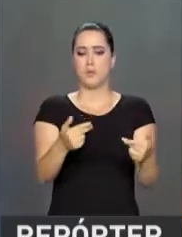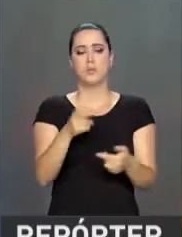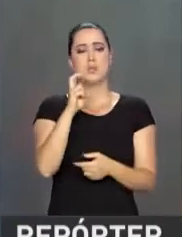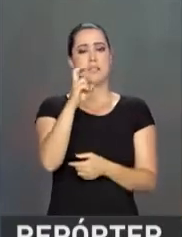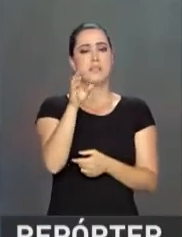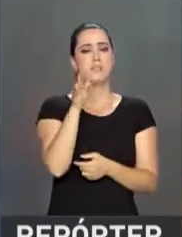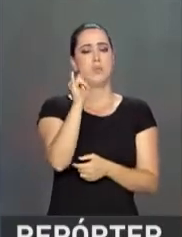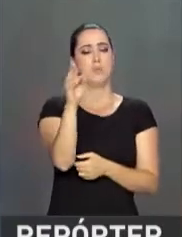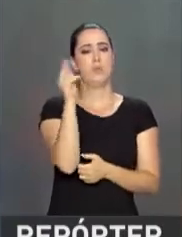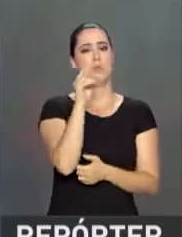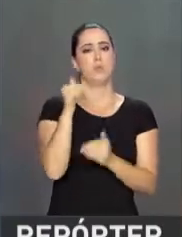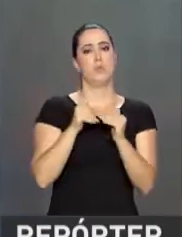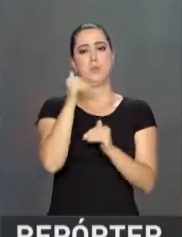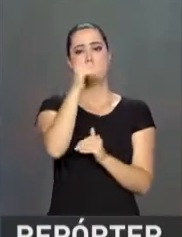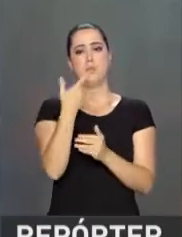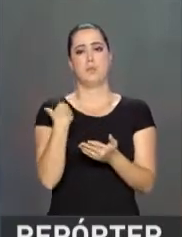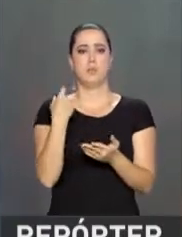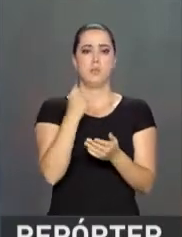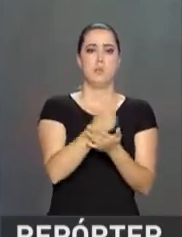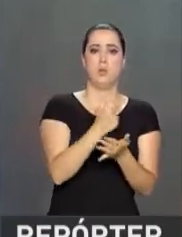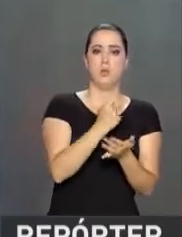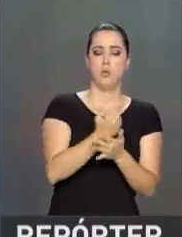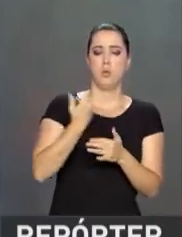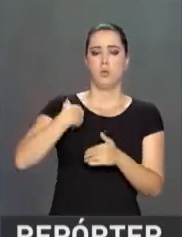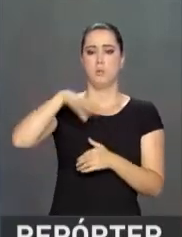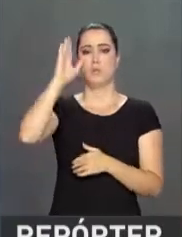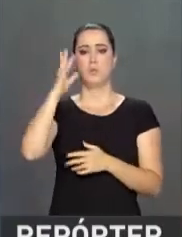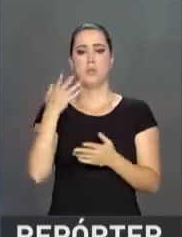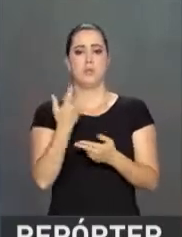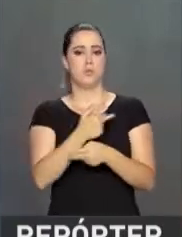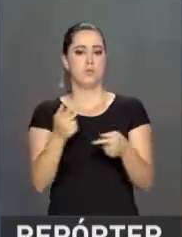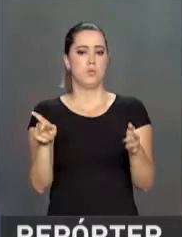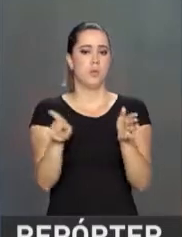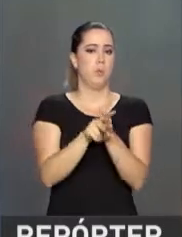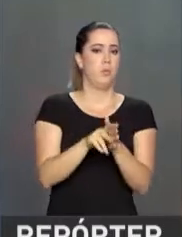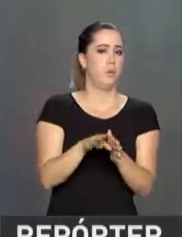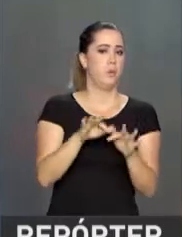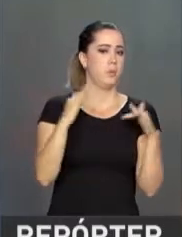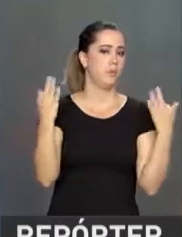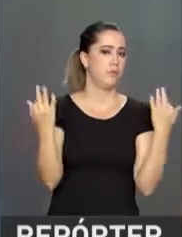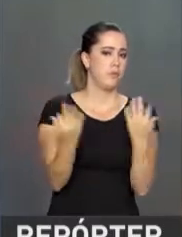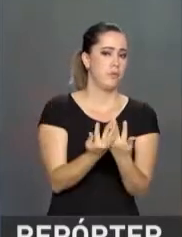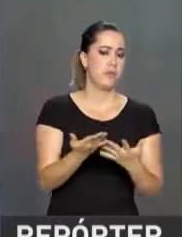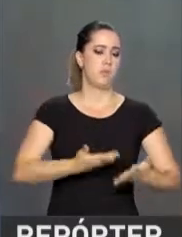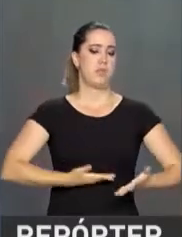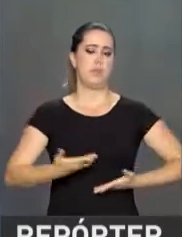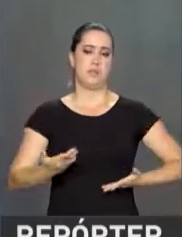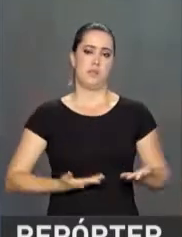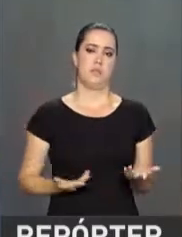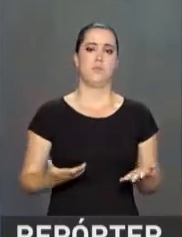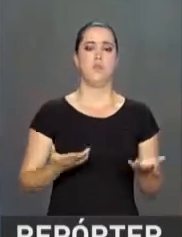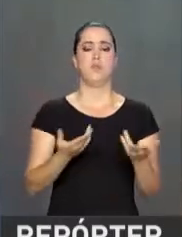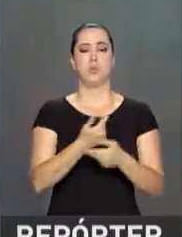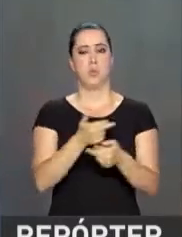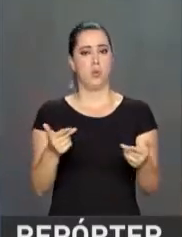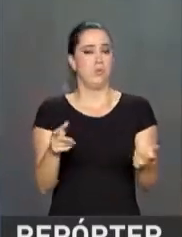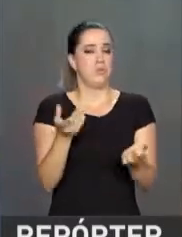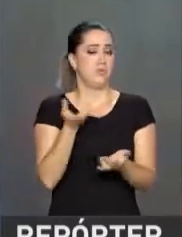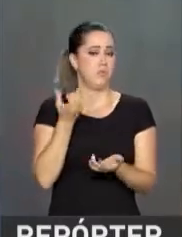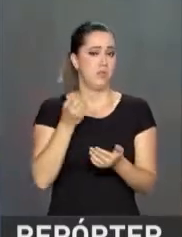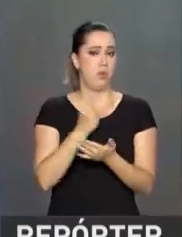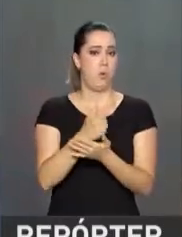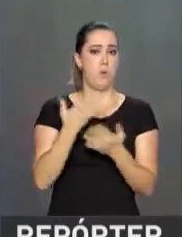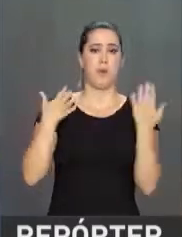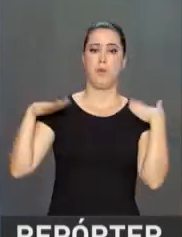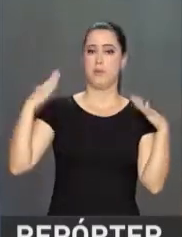pra atender às suas necessidades de consumo de de serviços de bens é de